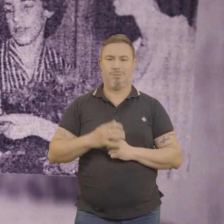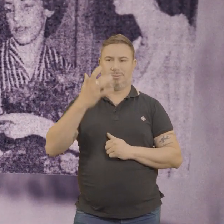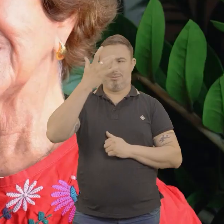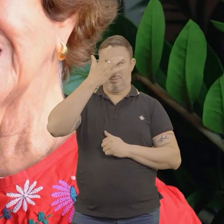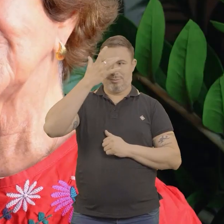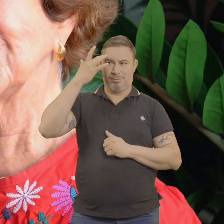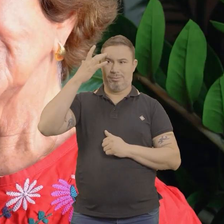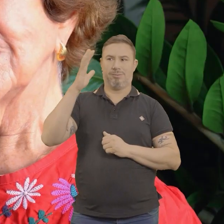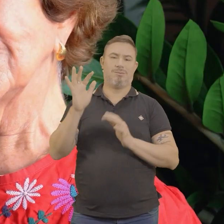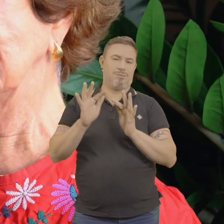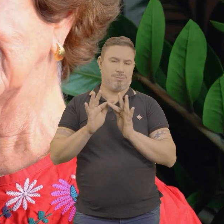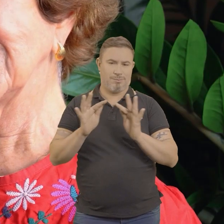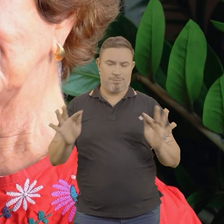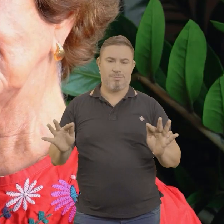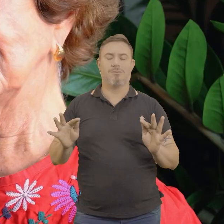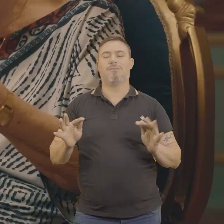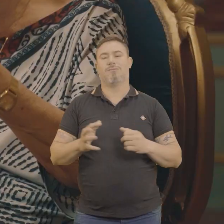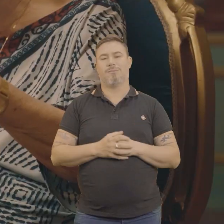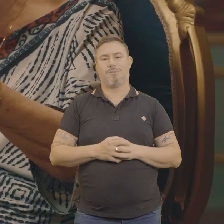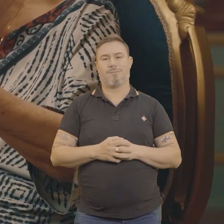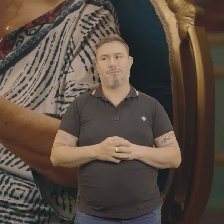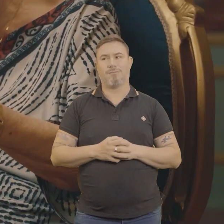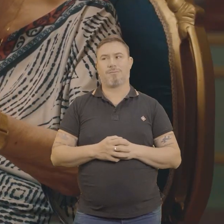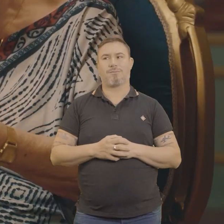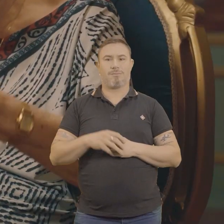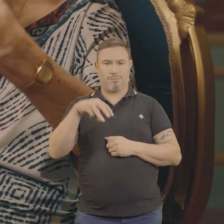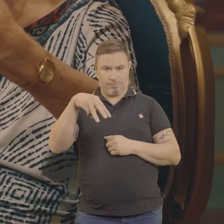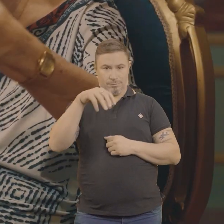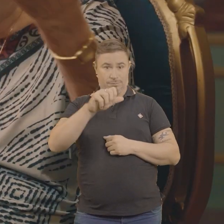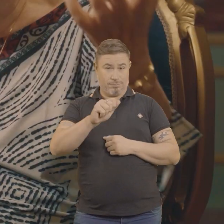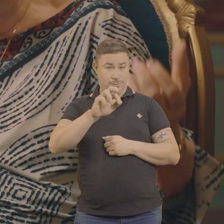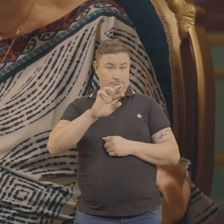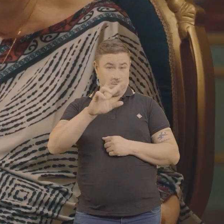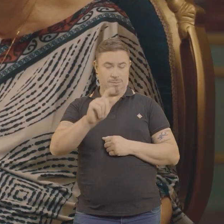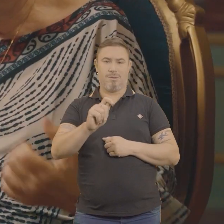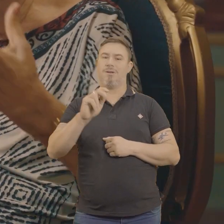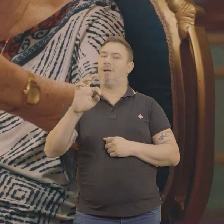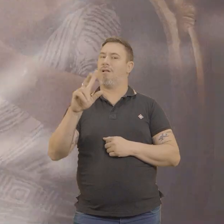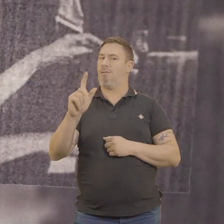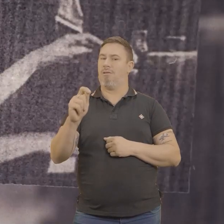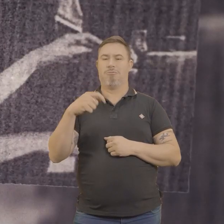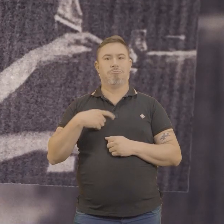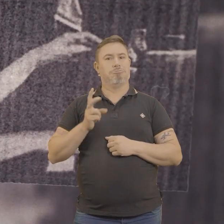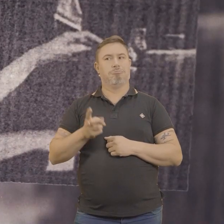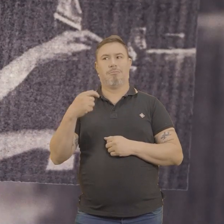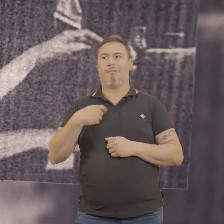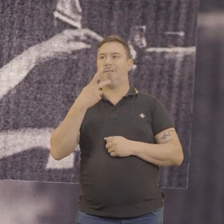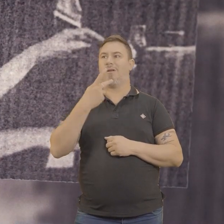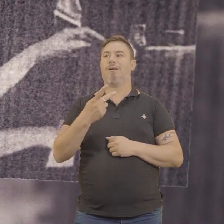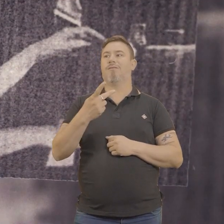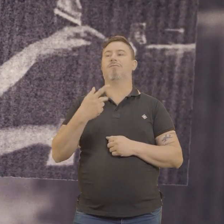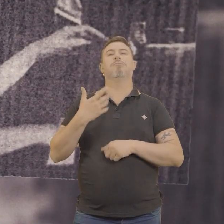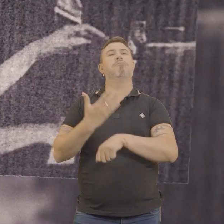de uma simplicidade incrível. A professora Maria Helena, ela passava a noite acordada pesquisando, estudando, e ela